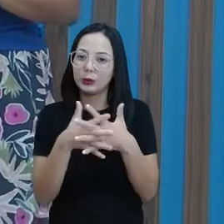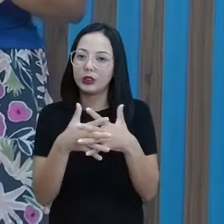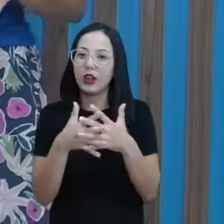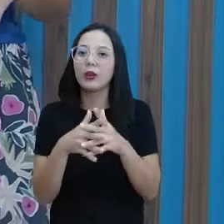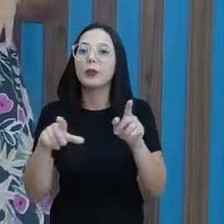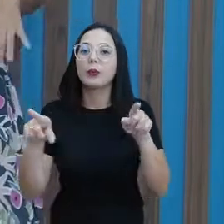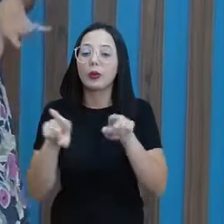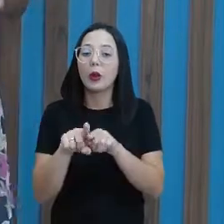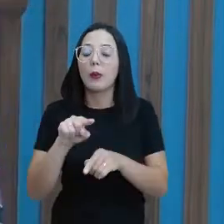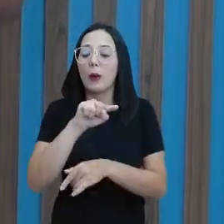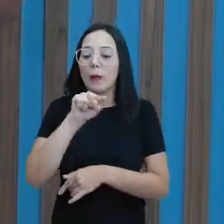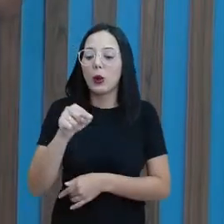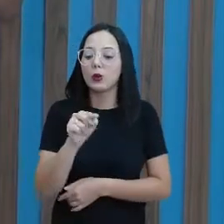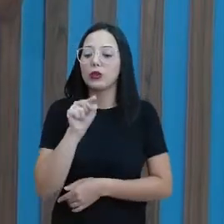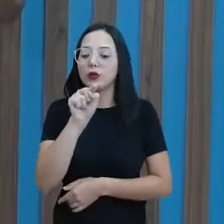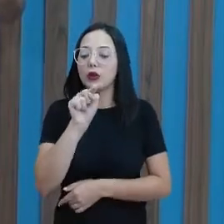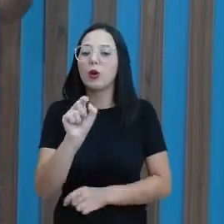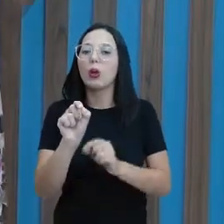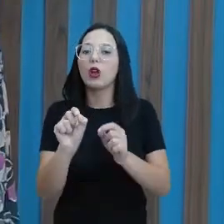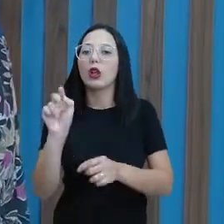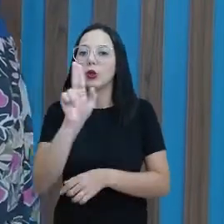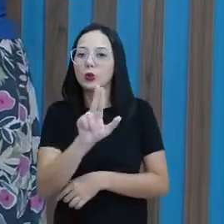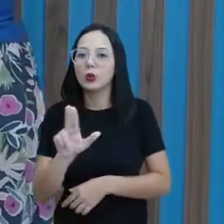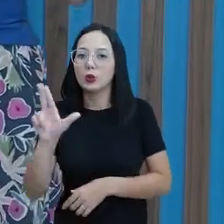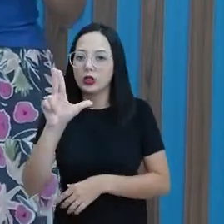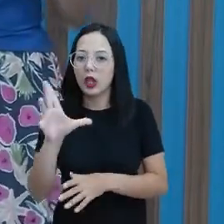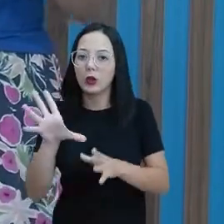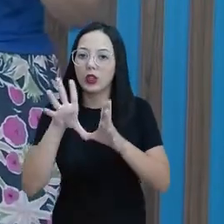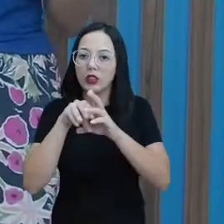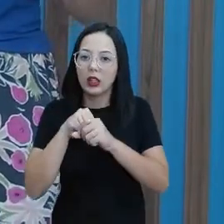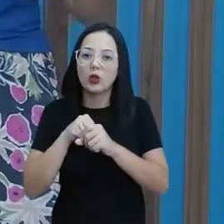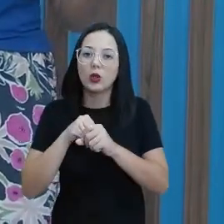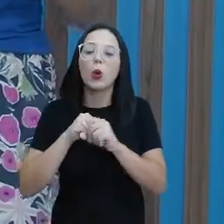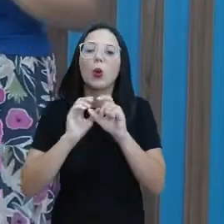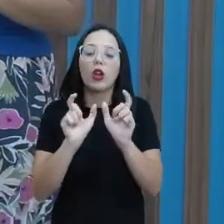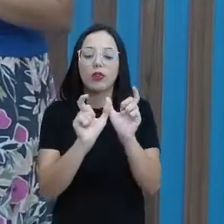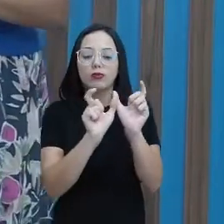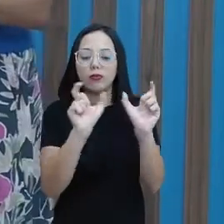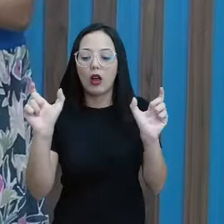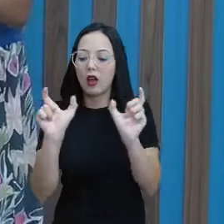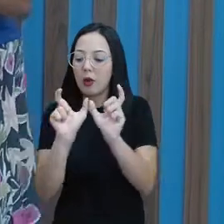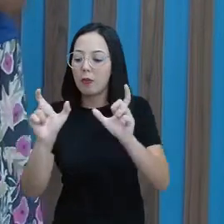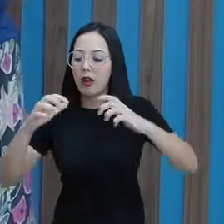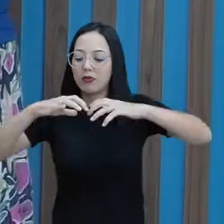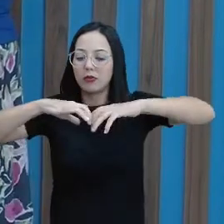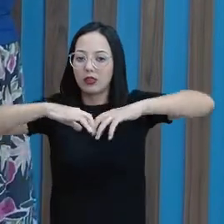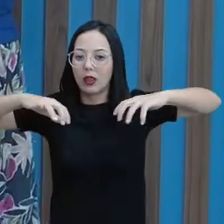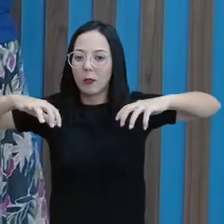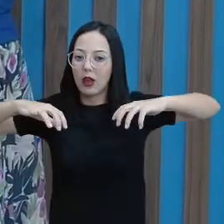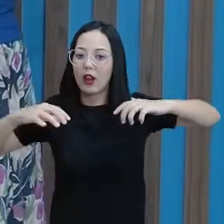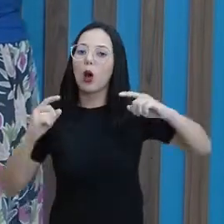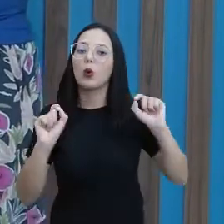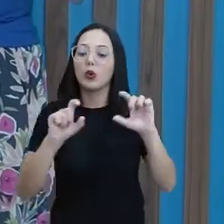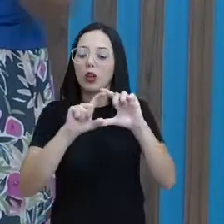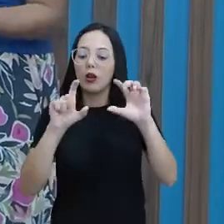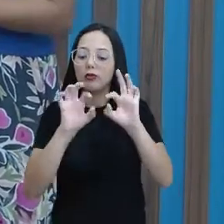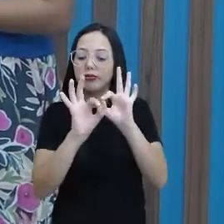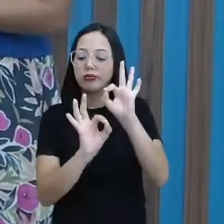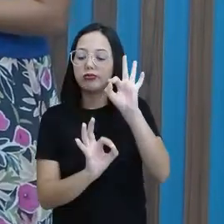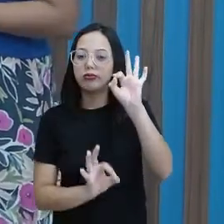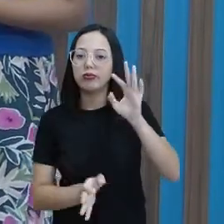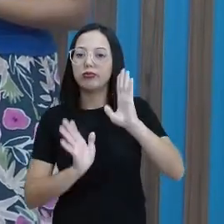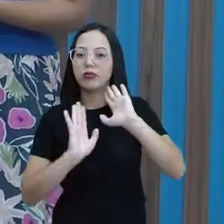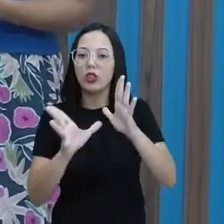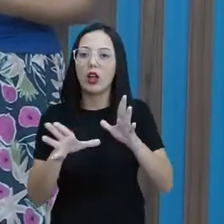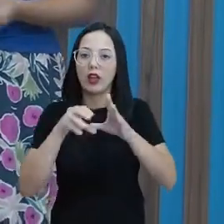e vírgula, por outro lado, é empregado para separar em um período extenso as partes que